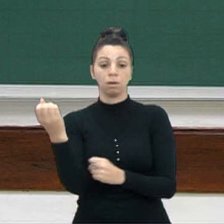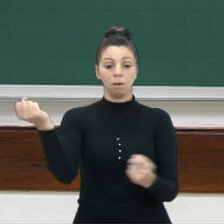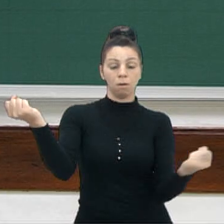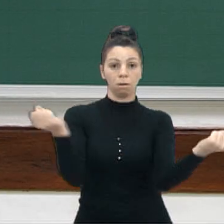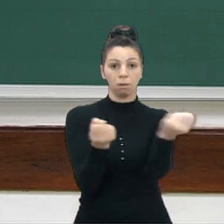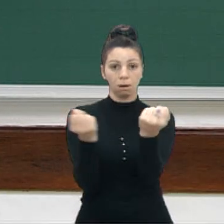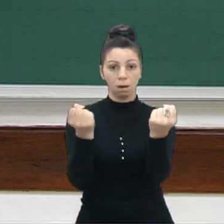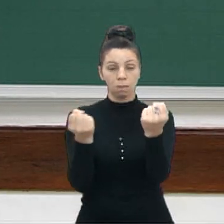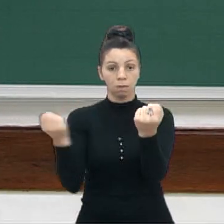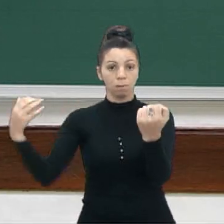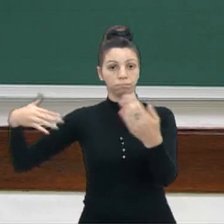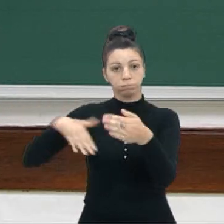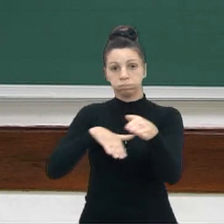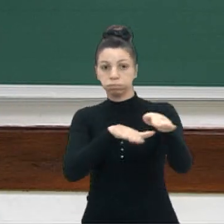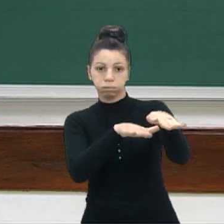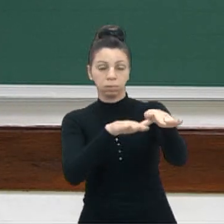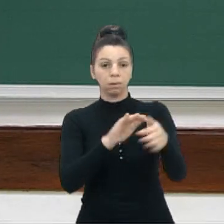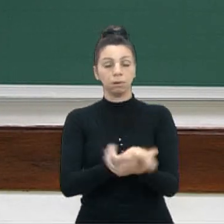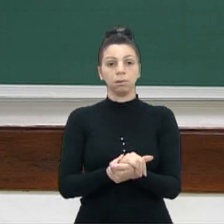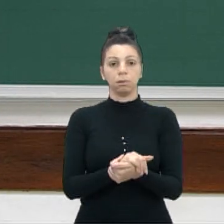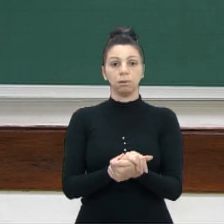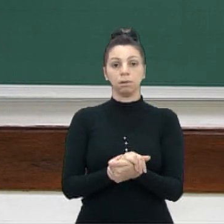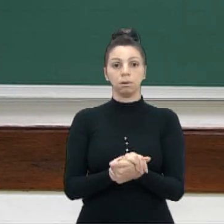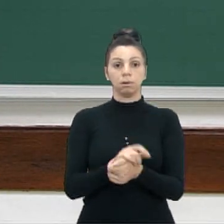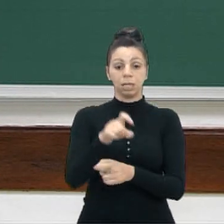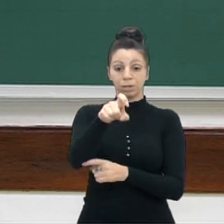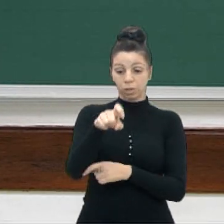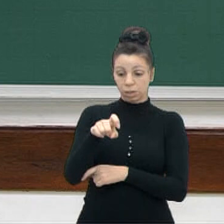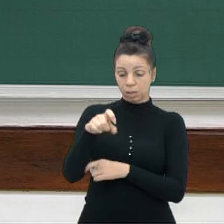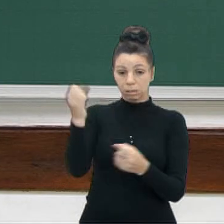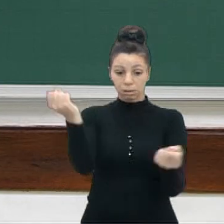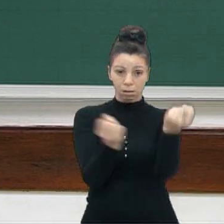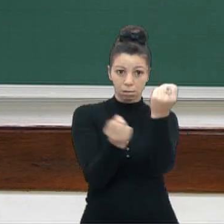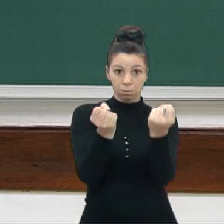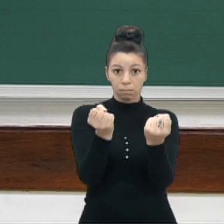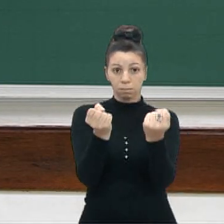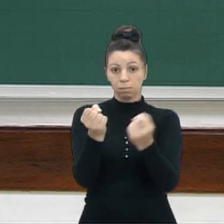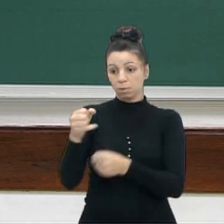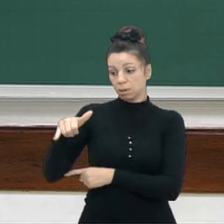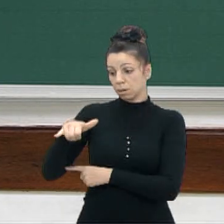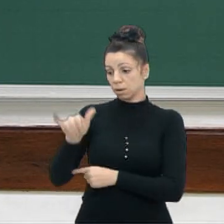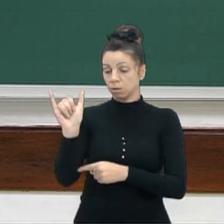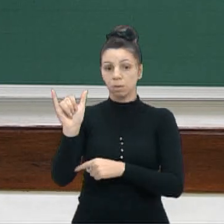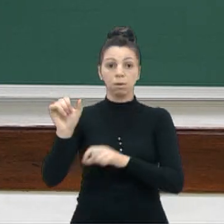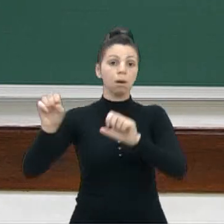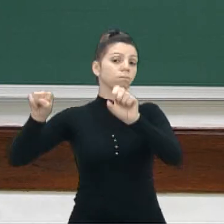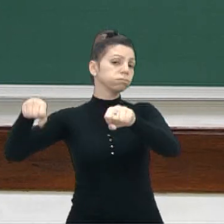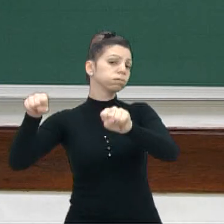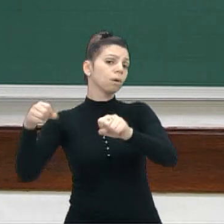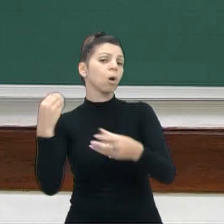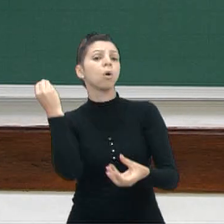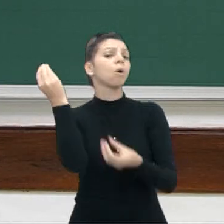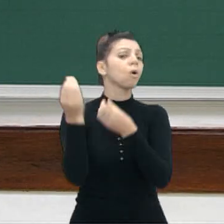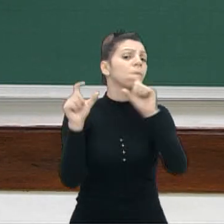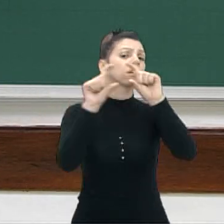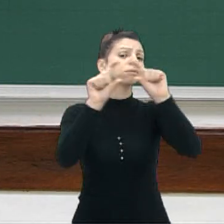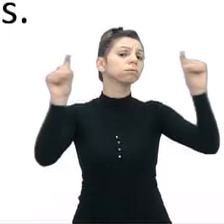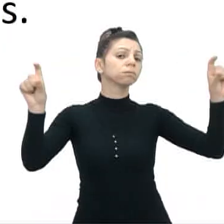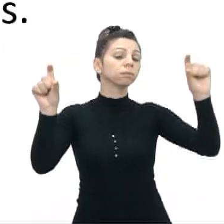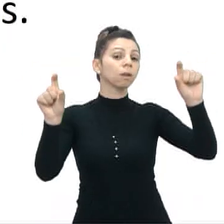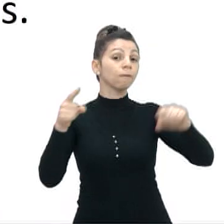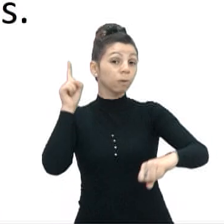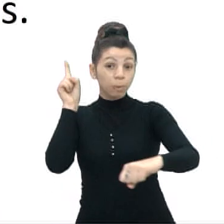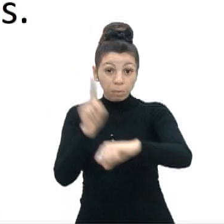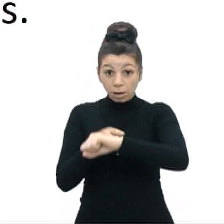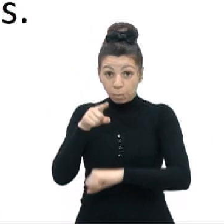um estacionamento com uma quantidade de x carros e de y motos. Como é que vai ficar? Eu vou dar um